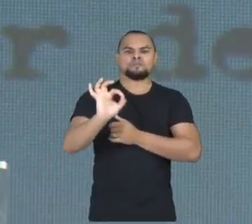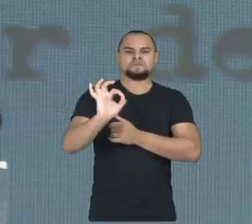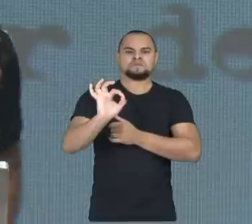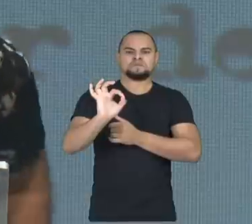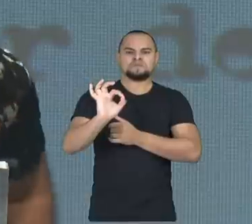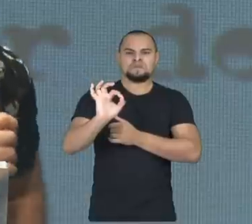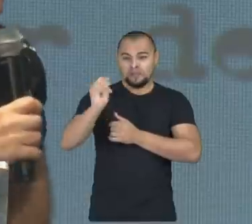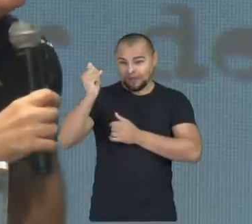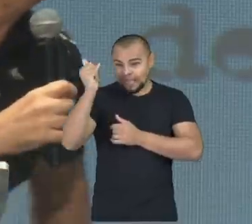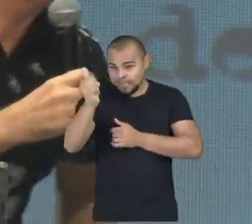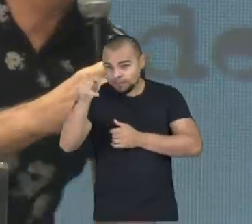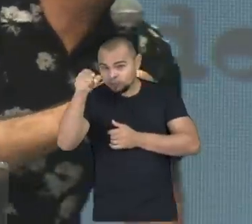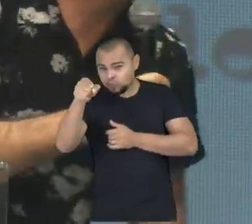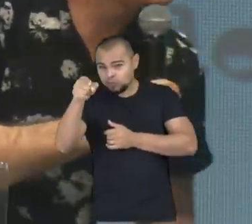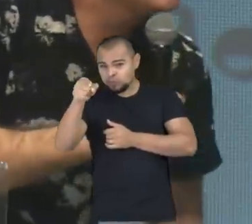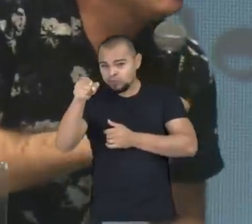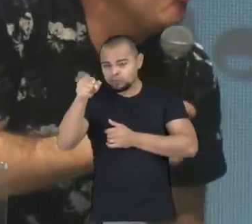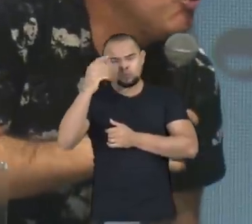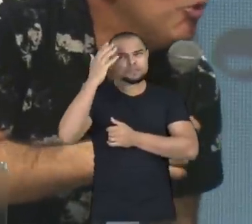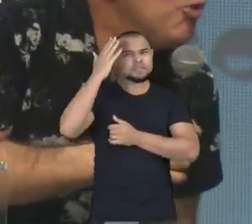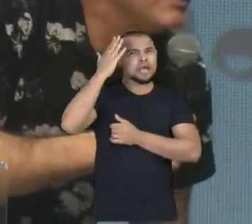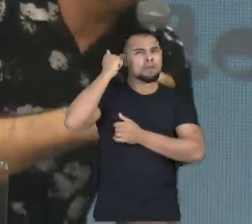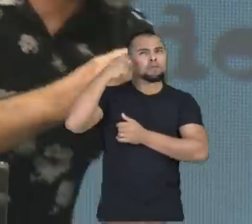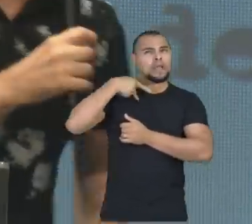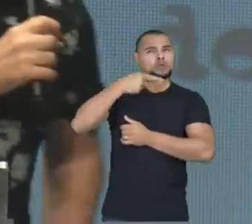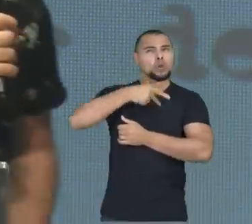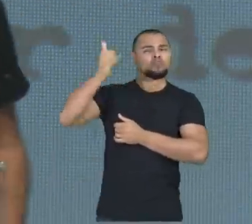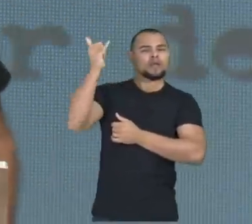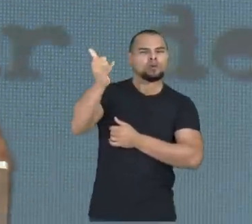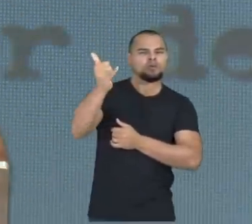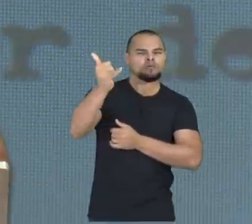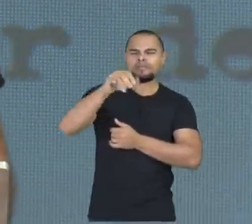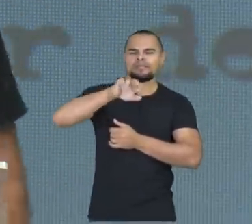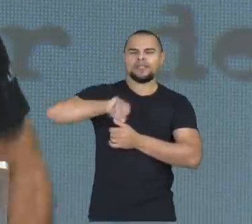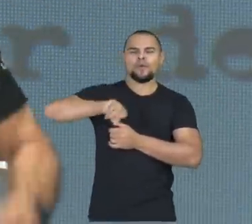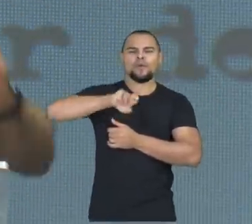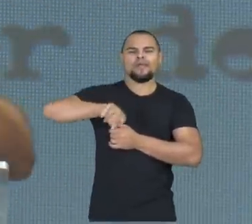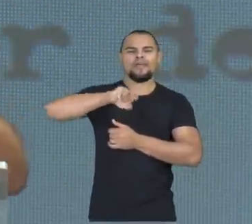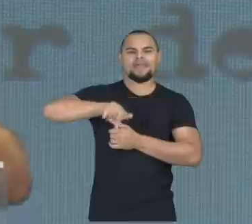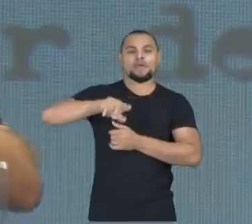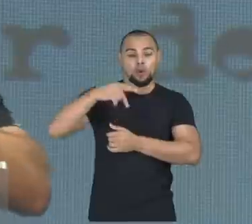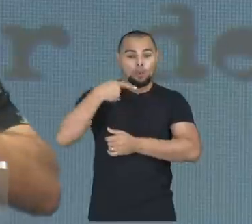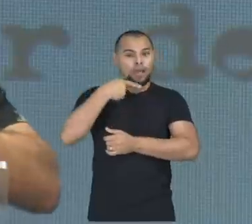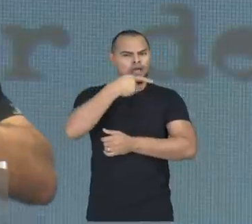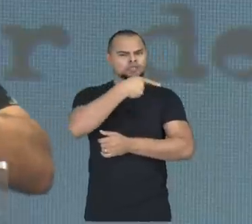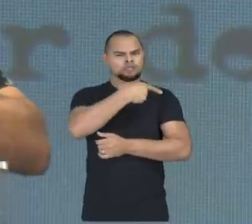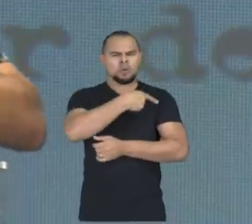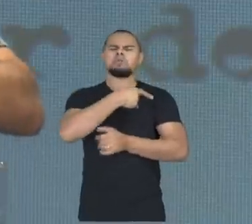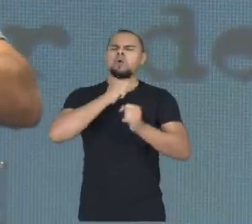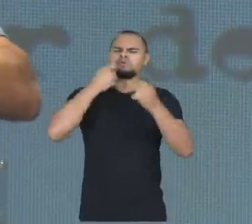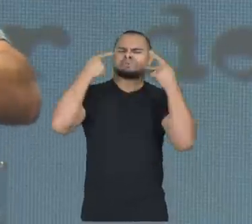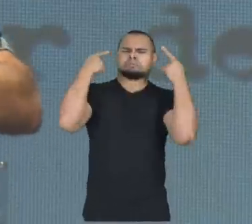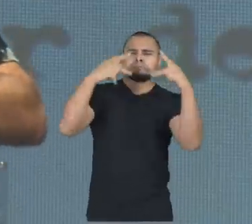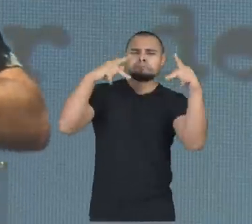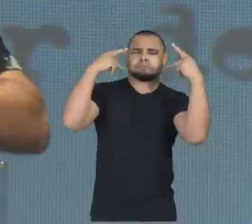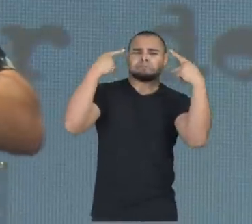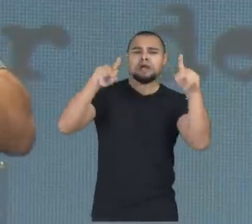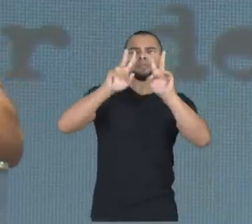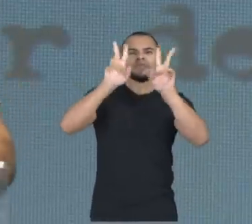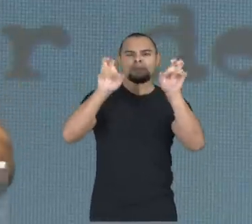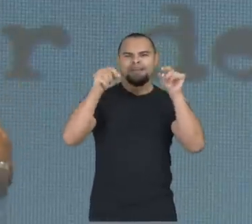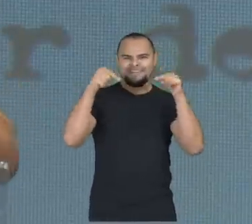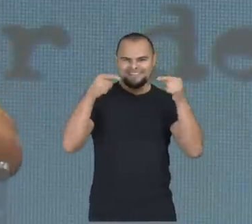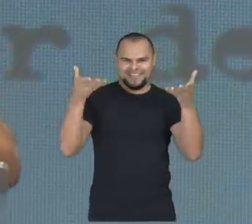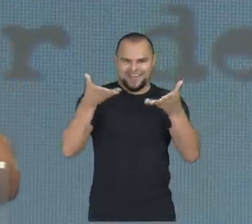Isso não foi revelado por pastores. O pastor pode pregar sobre isso para